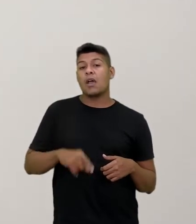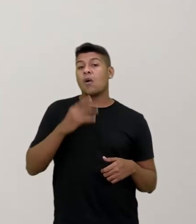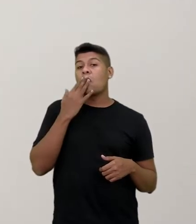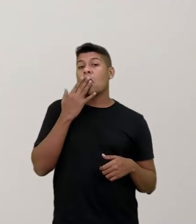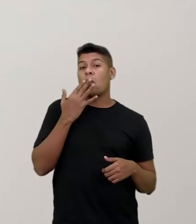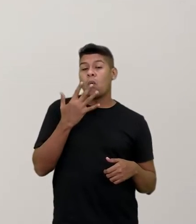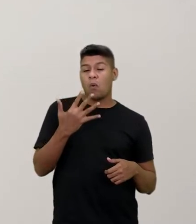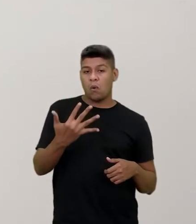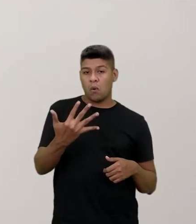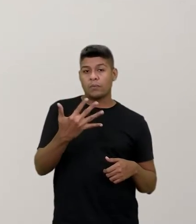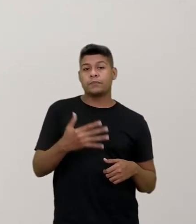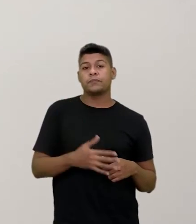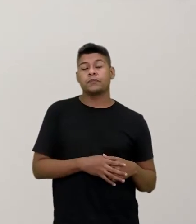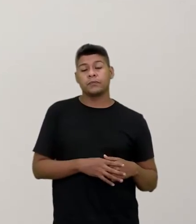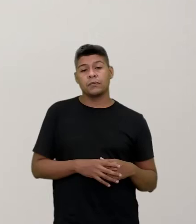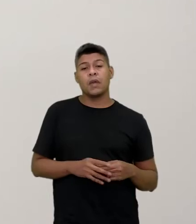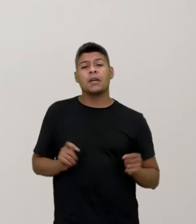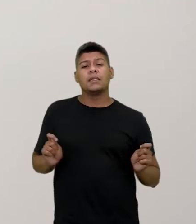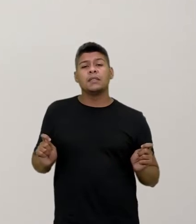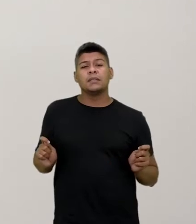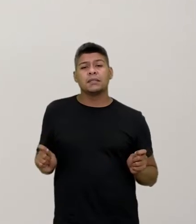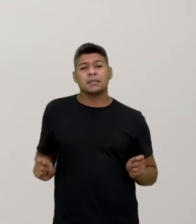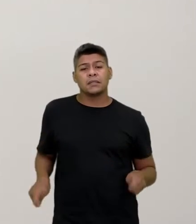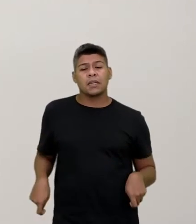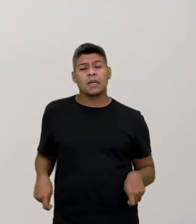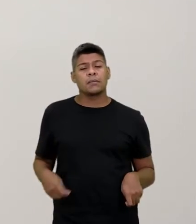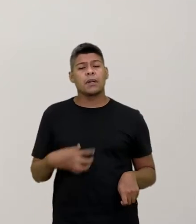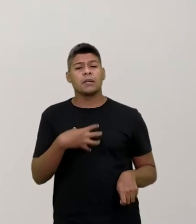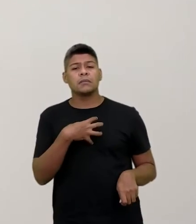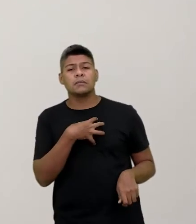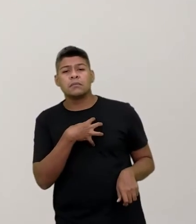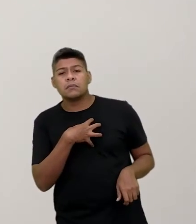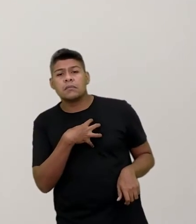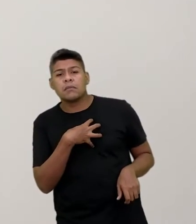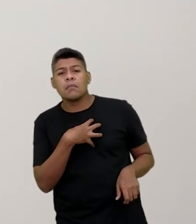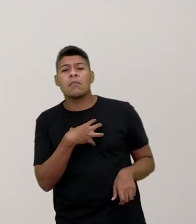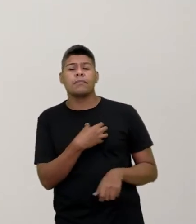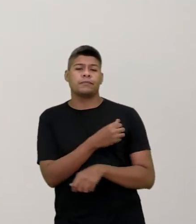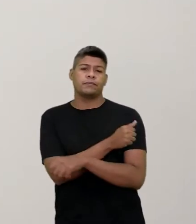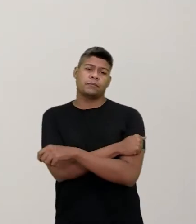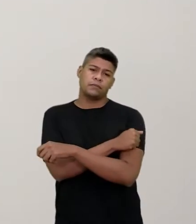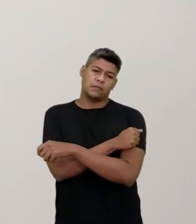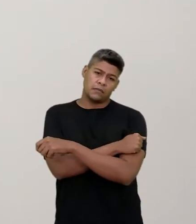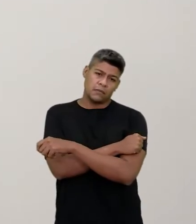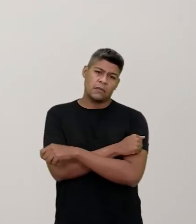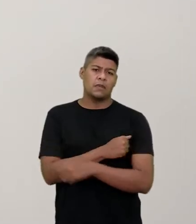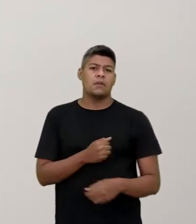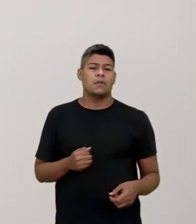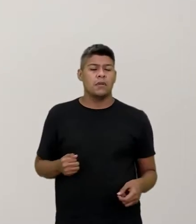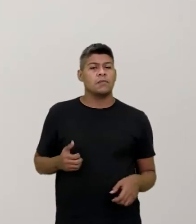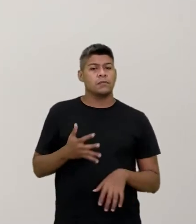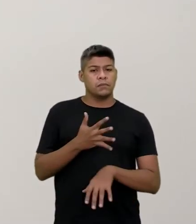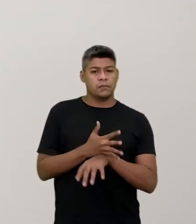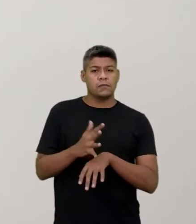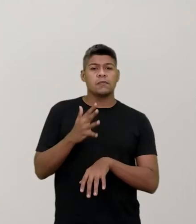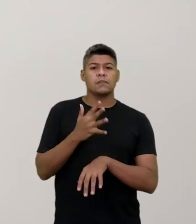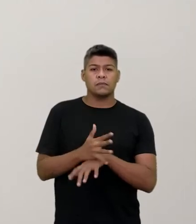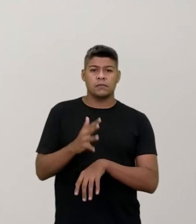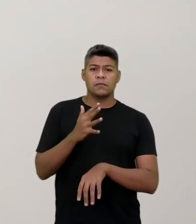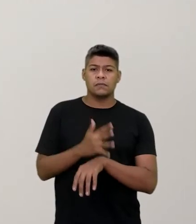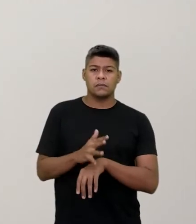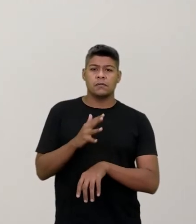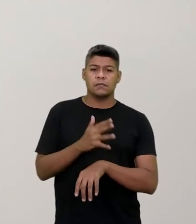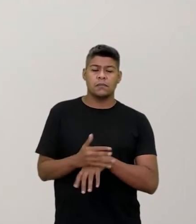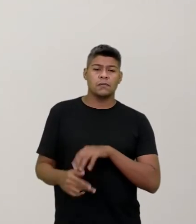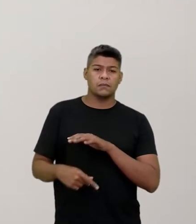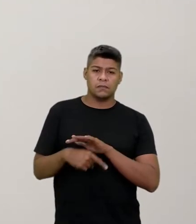por cor, que servem para situar o aluno, o aprendiz, o praticante num